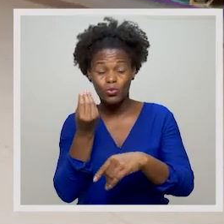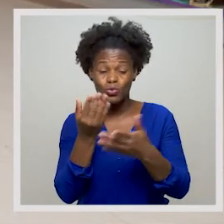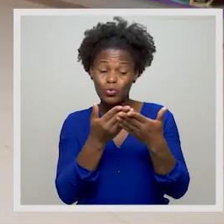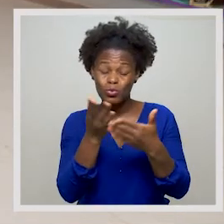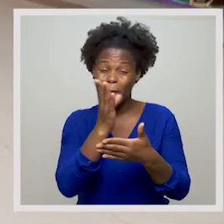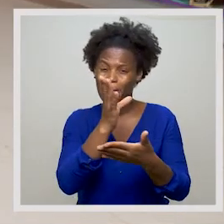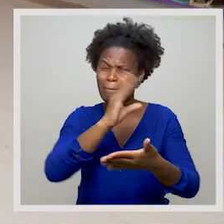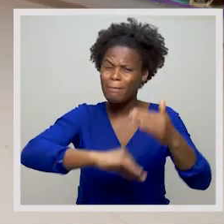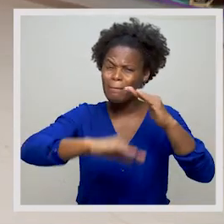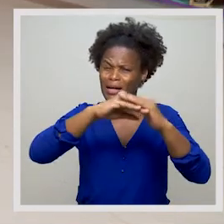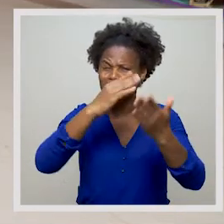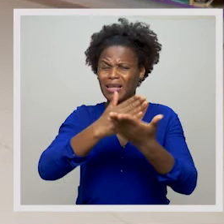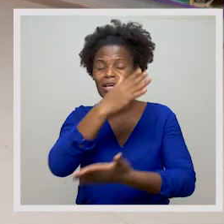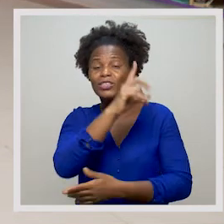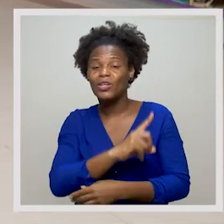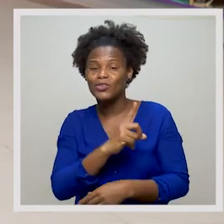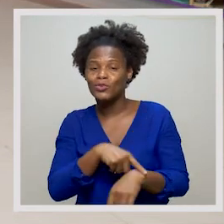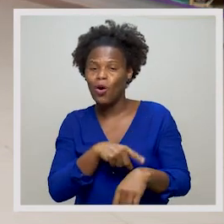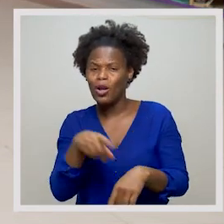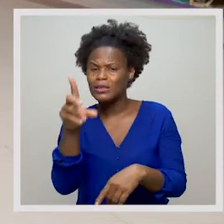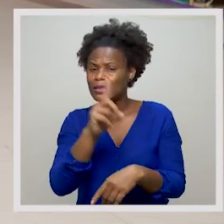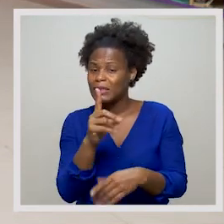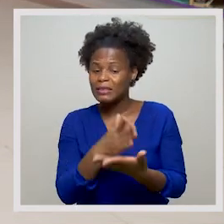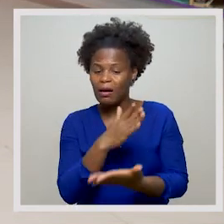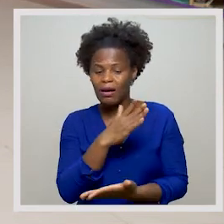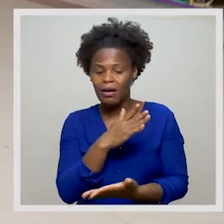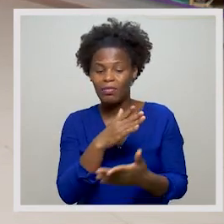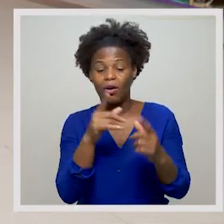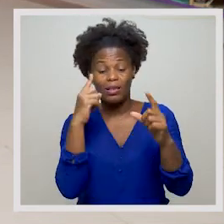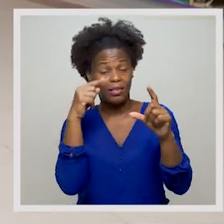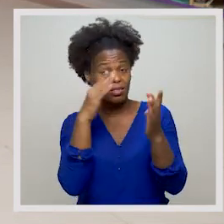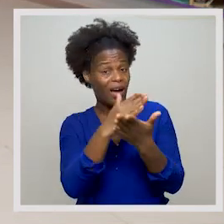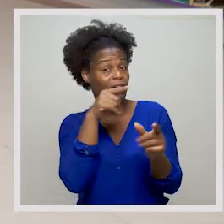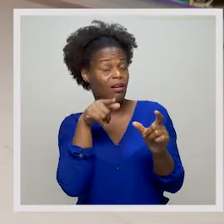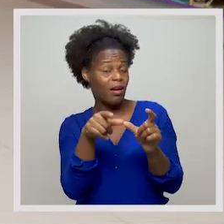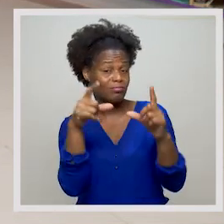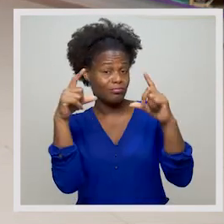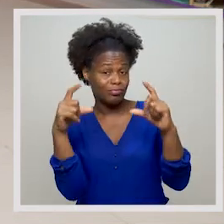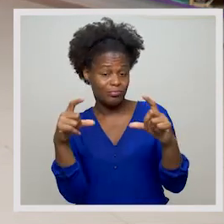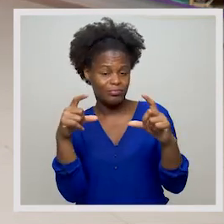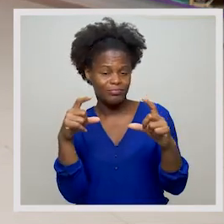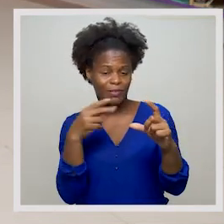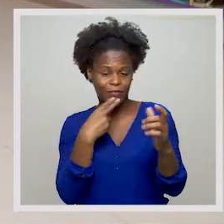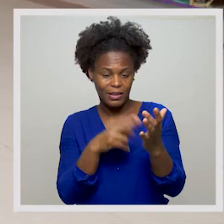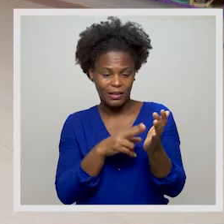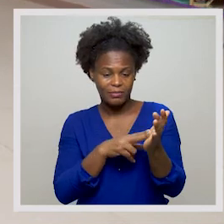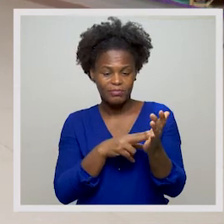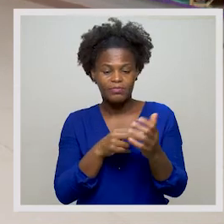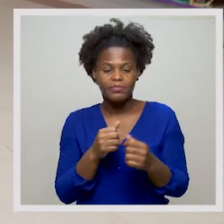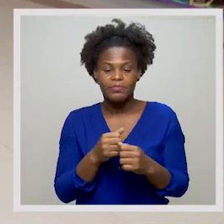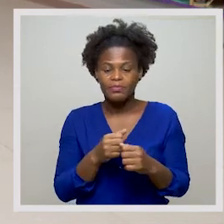até 6, ok? Se é até 6, é até esta classe, não é verdade?